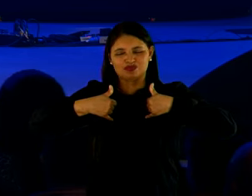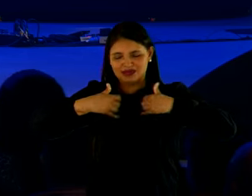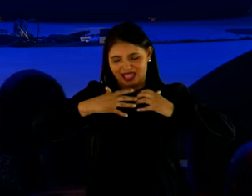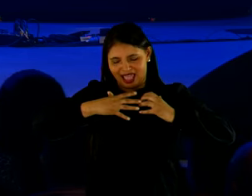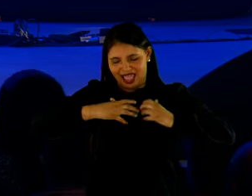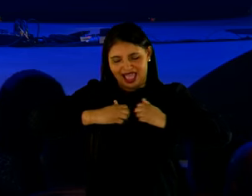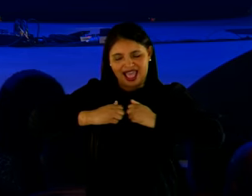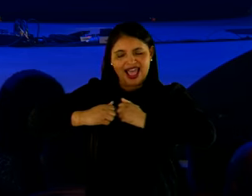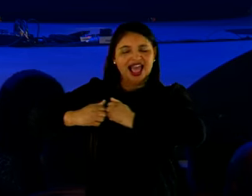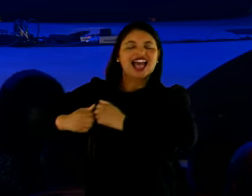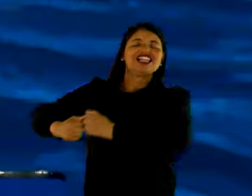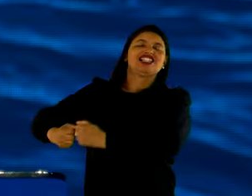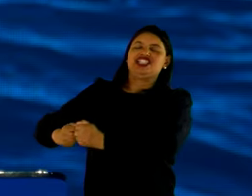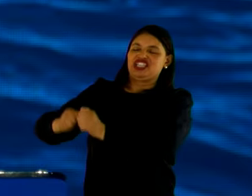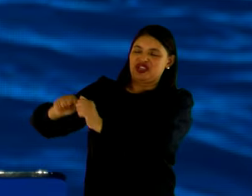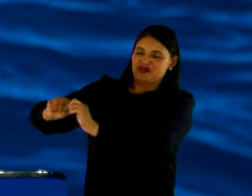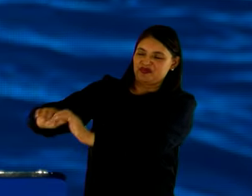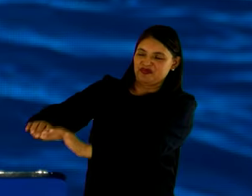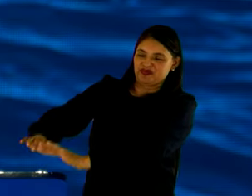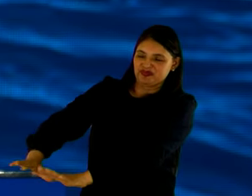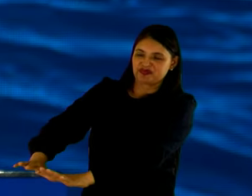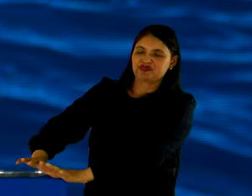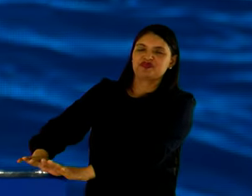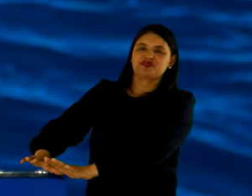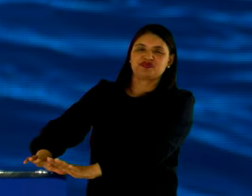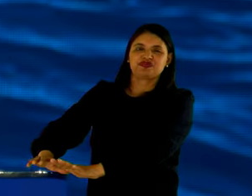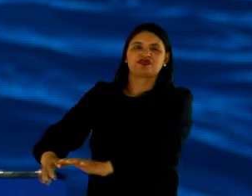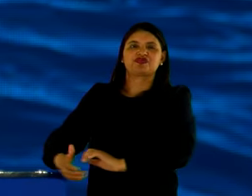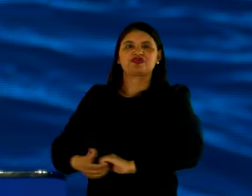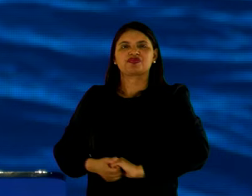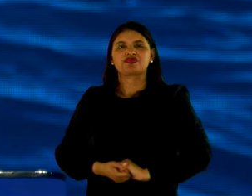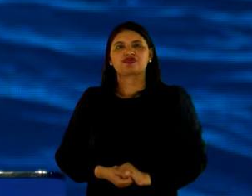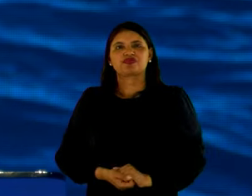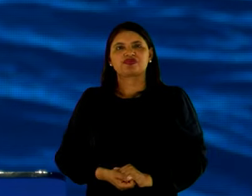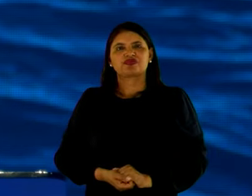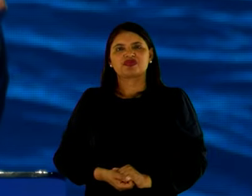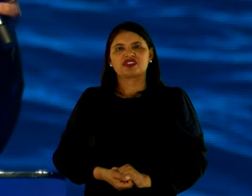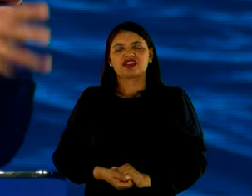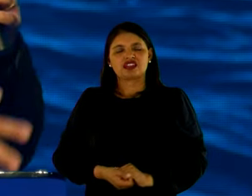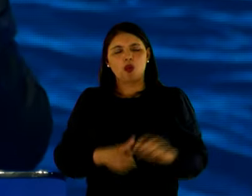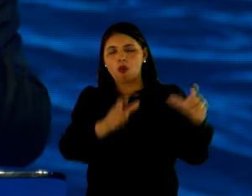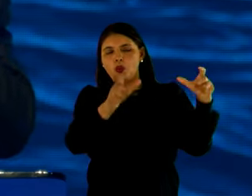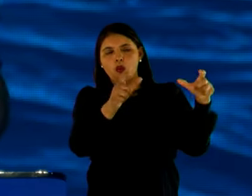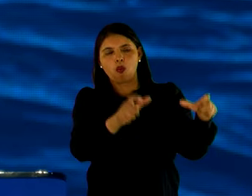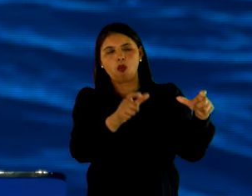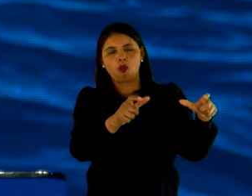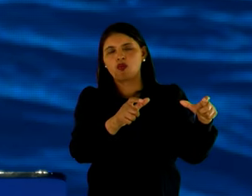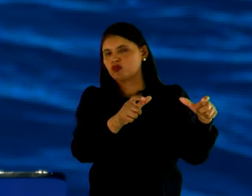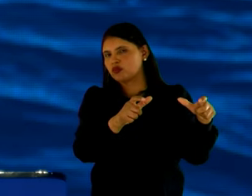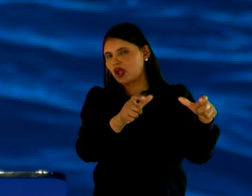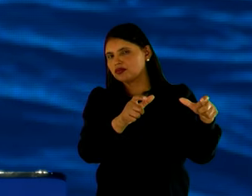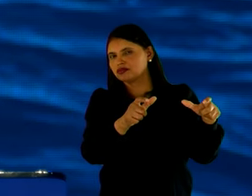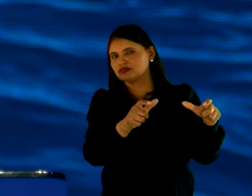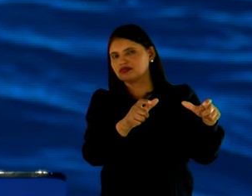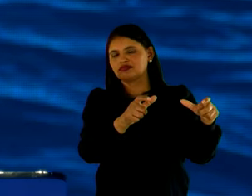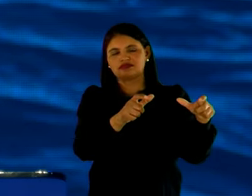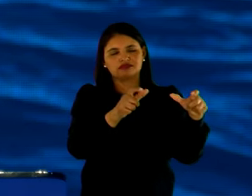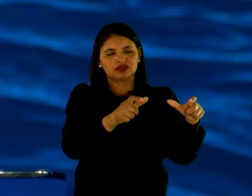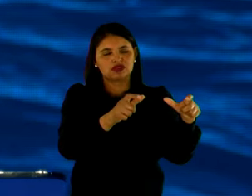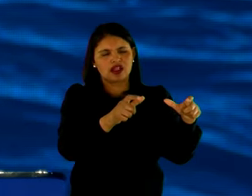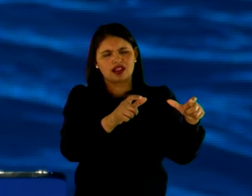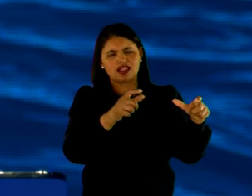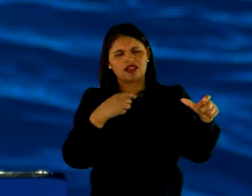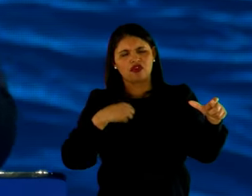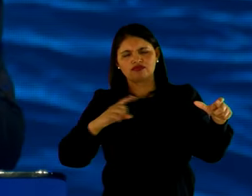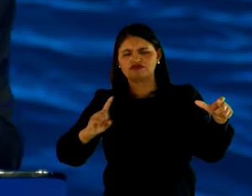Segundo Reis, a partir do capítulo 5, que ele foi até onde estava o homem de Deus para que aquele